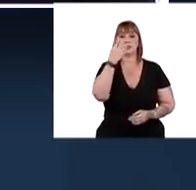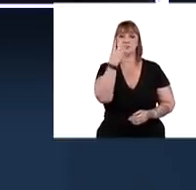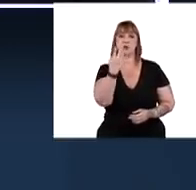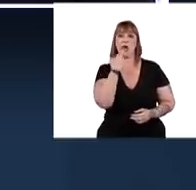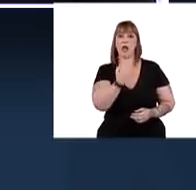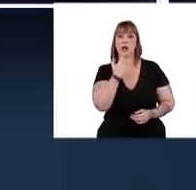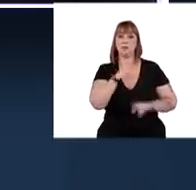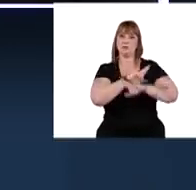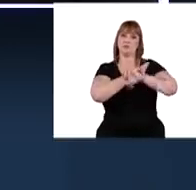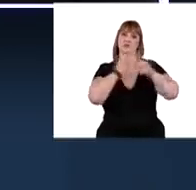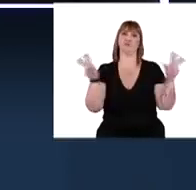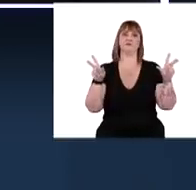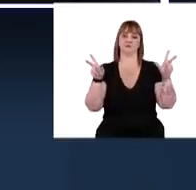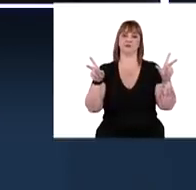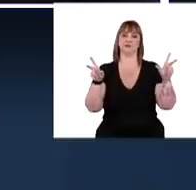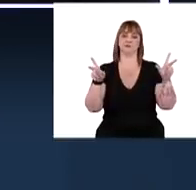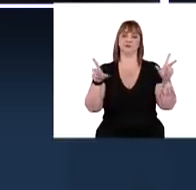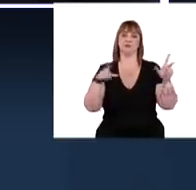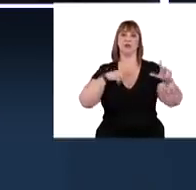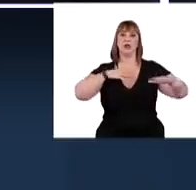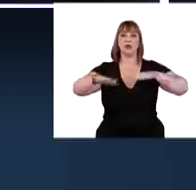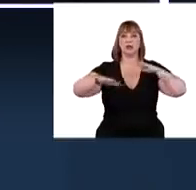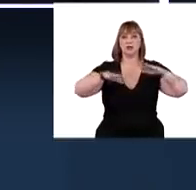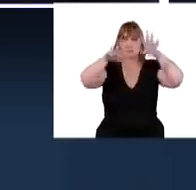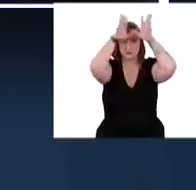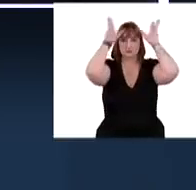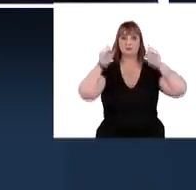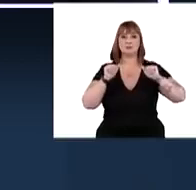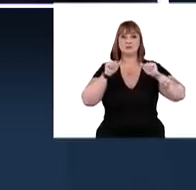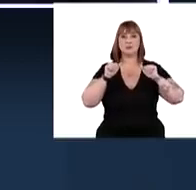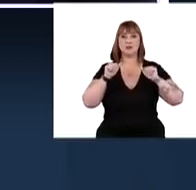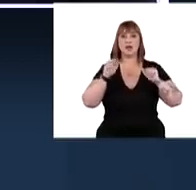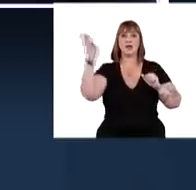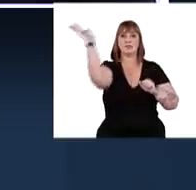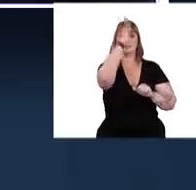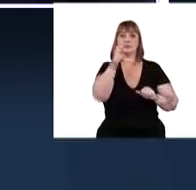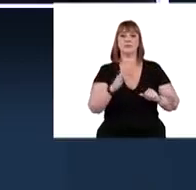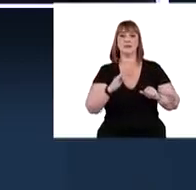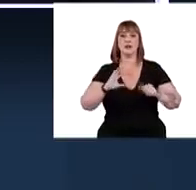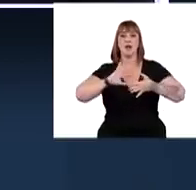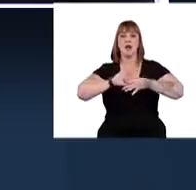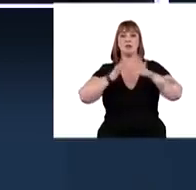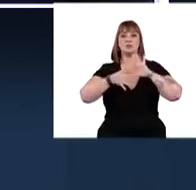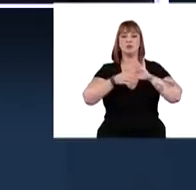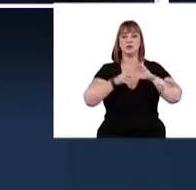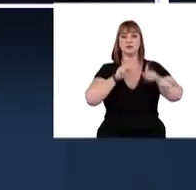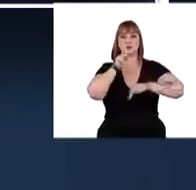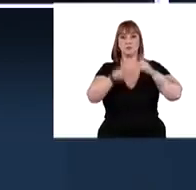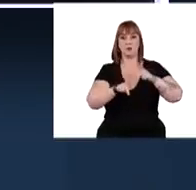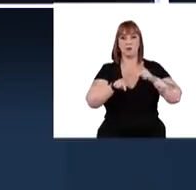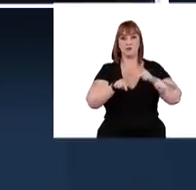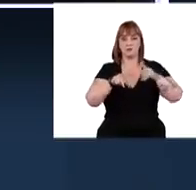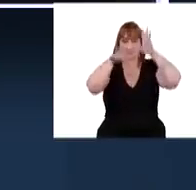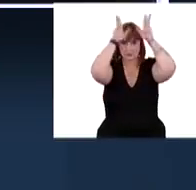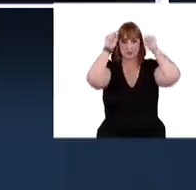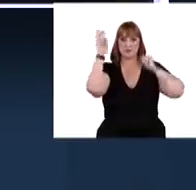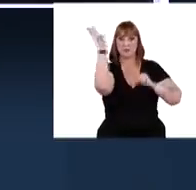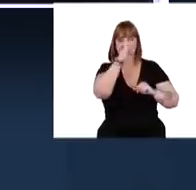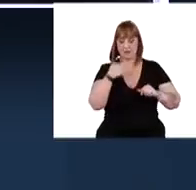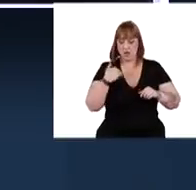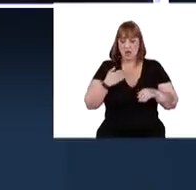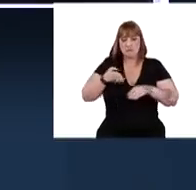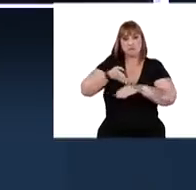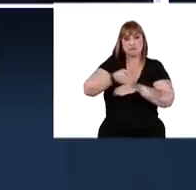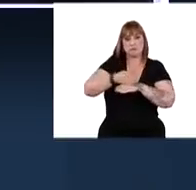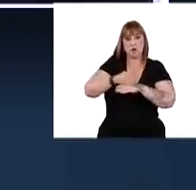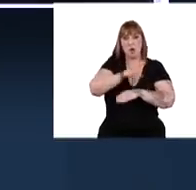línguas diferentes. Nós temos um movimento indígena, né, nacional que chama Articulação dos Povos Indígenas do Brasil, né, do qual eu faço parte